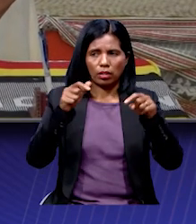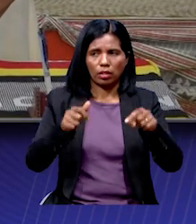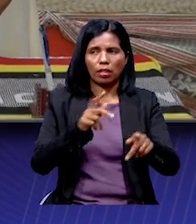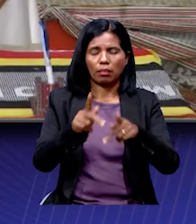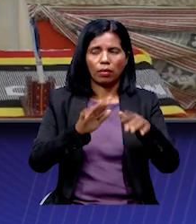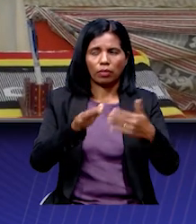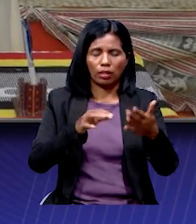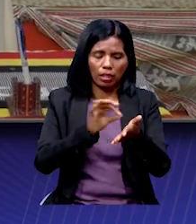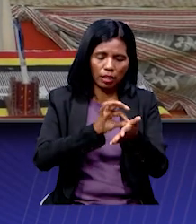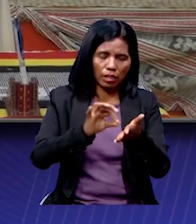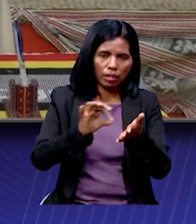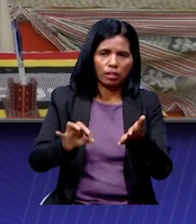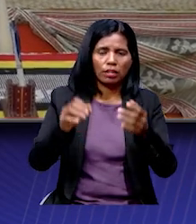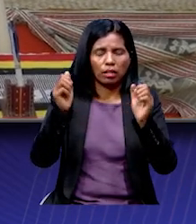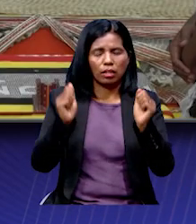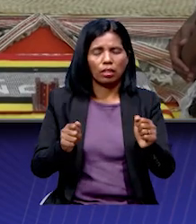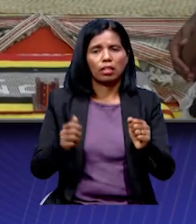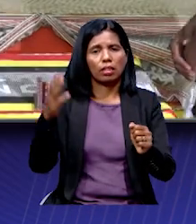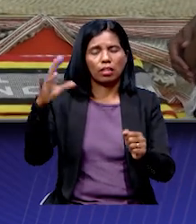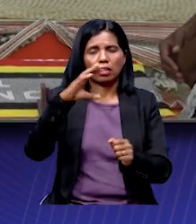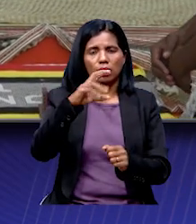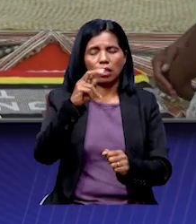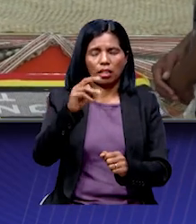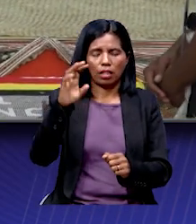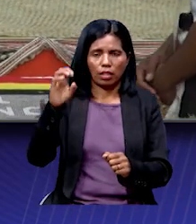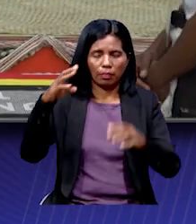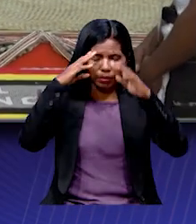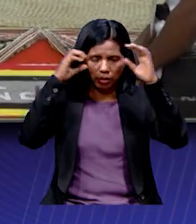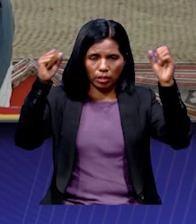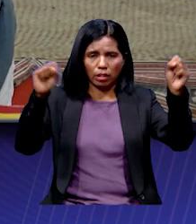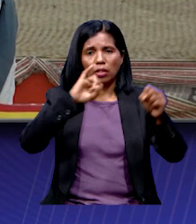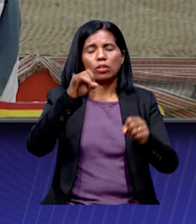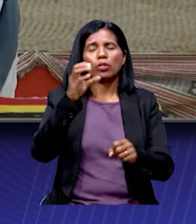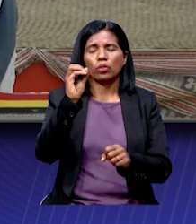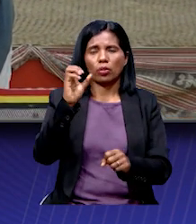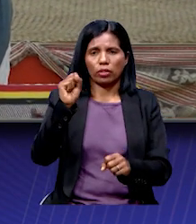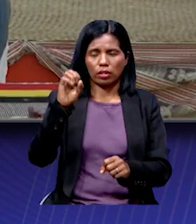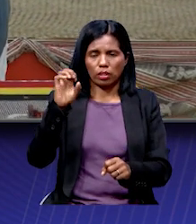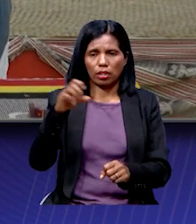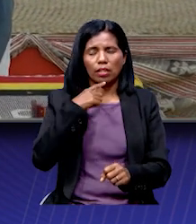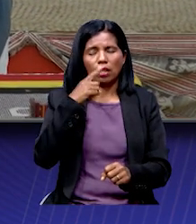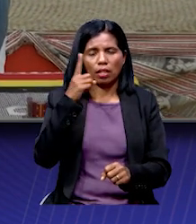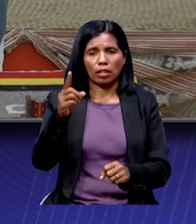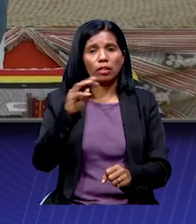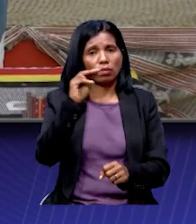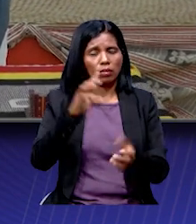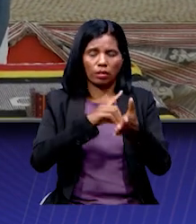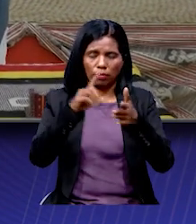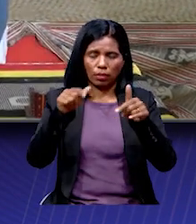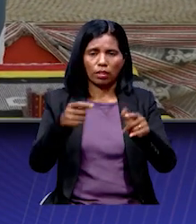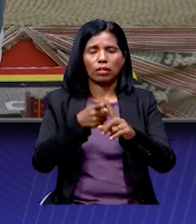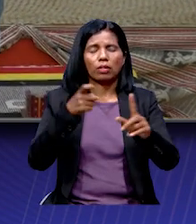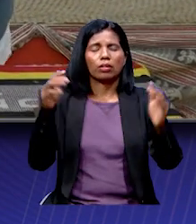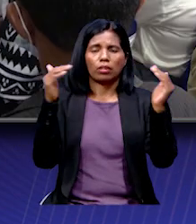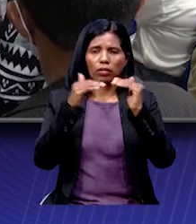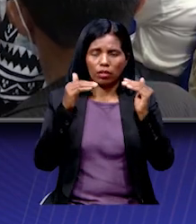Cira assina o pacto e a CNE. Presidente CNE, José Belo Ratoli Hirak né, e a segunda semana né, lhe